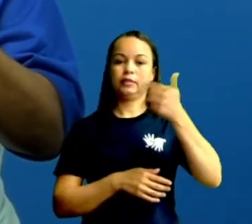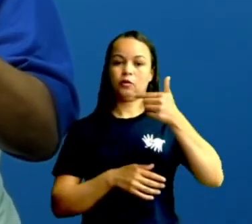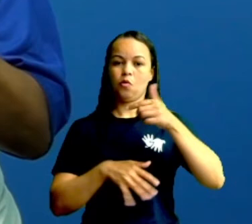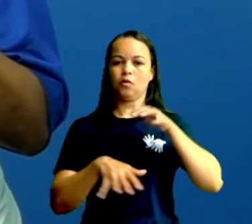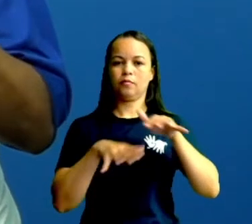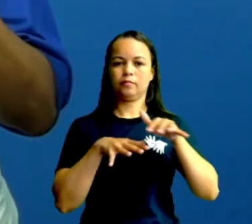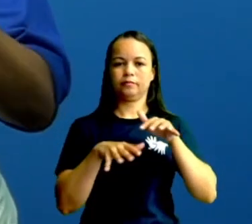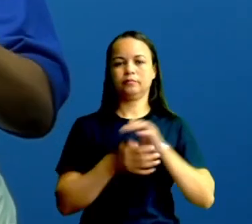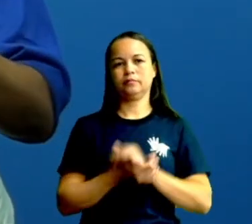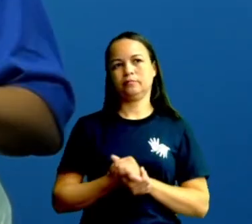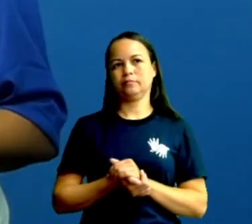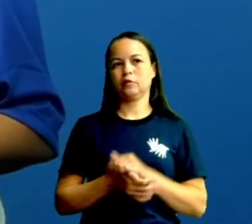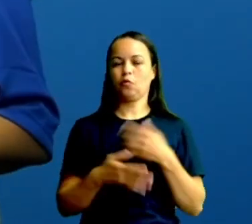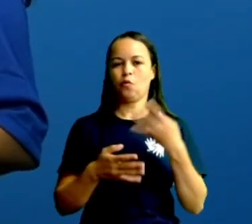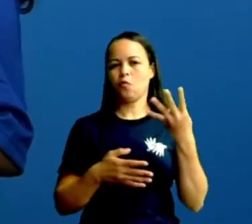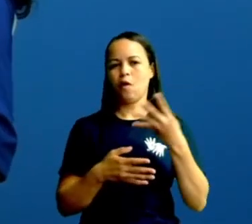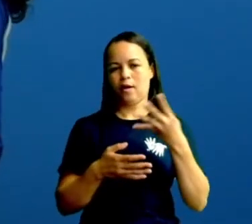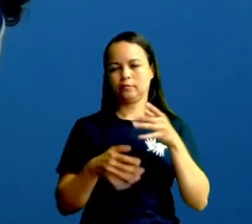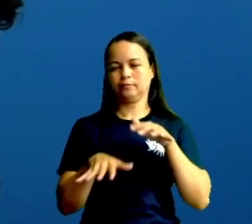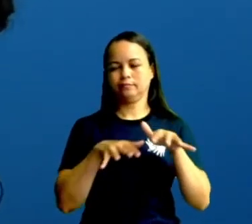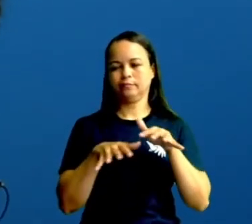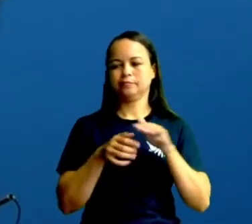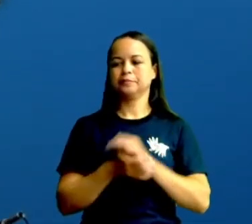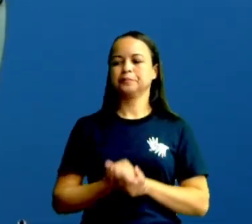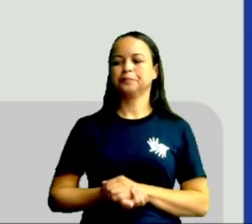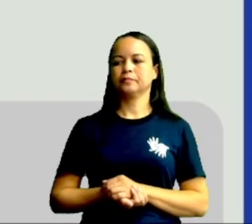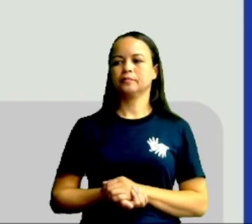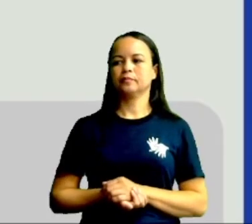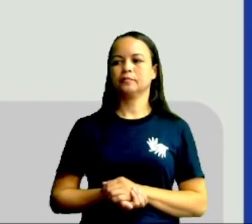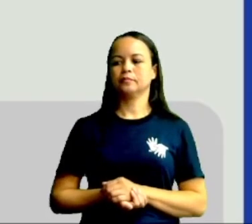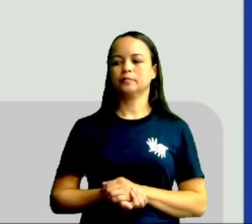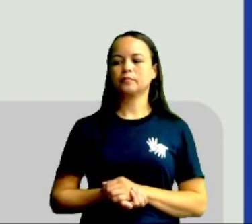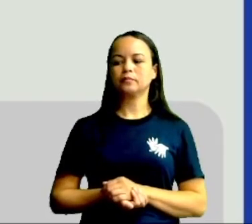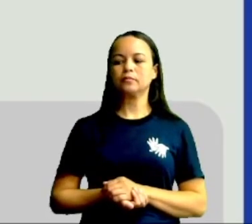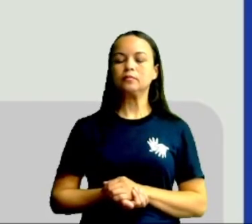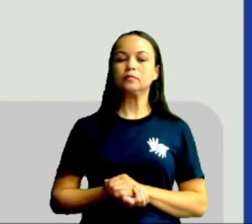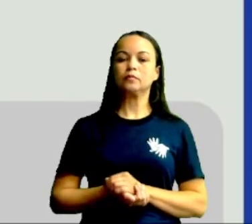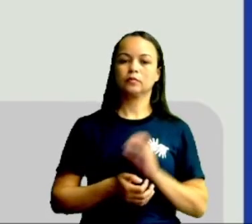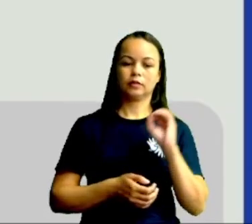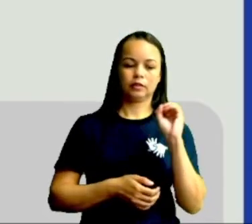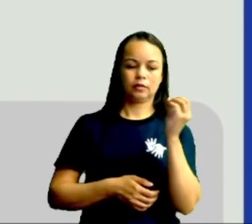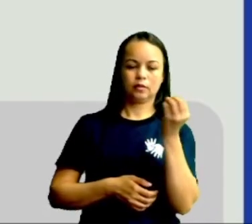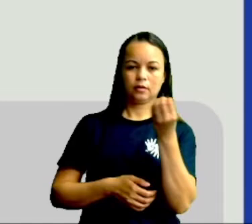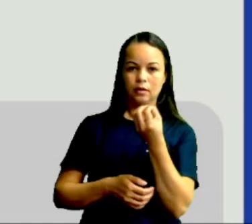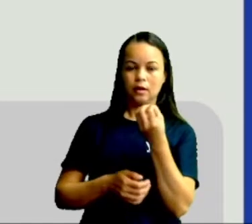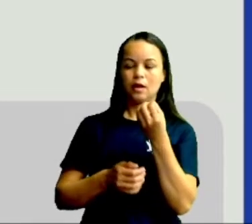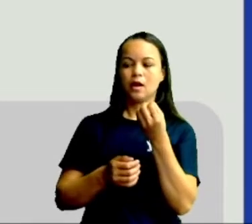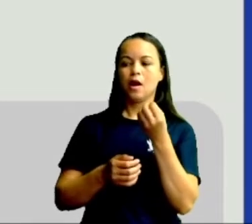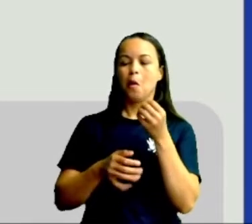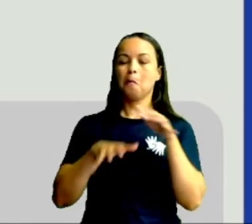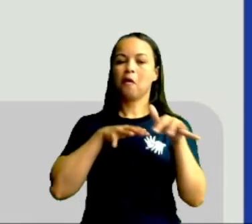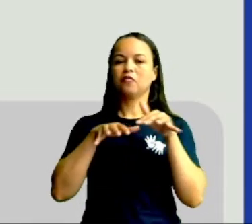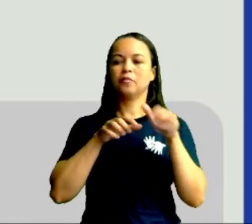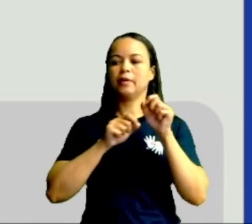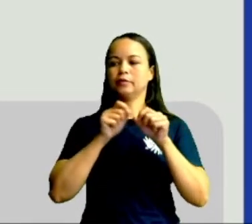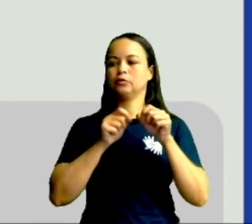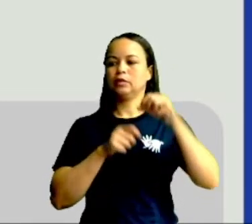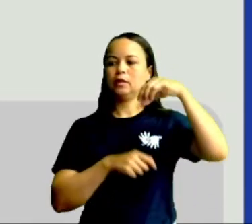né? Na verdade vai ser o quarto. Vamos ver. Ó, movimento de nutação. Corresponde ao